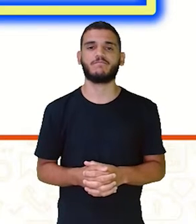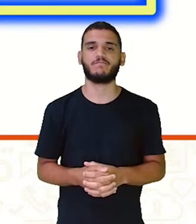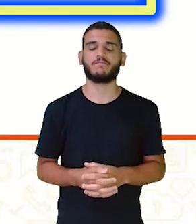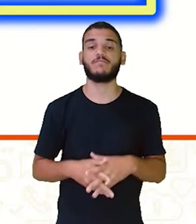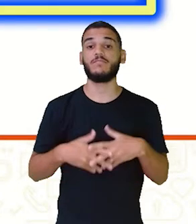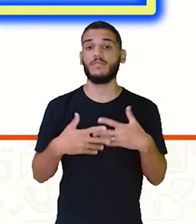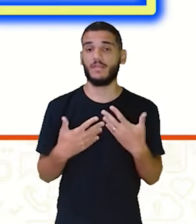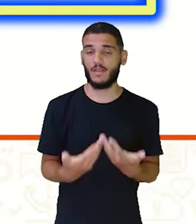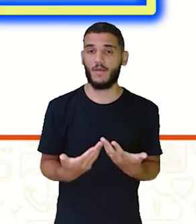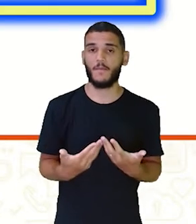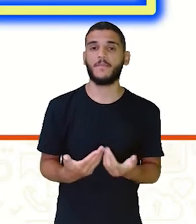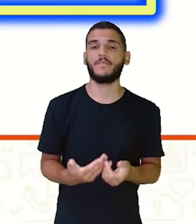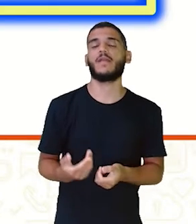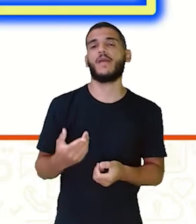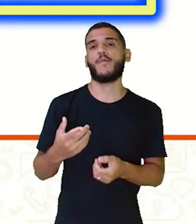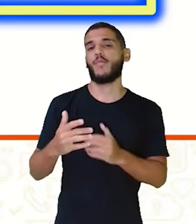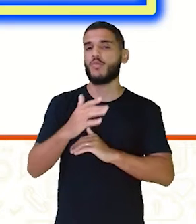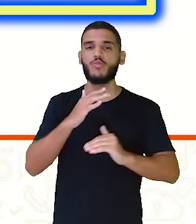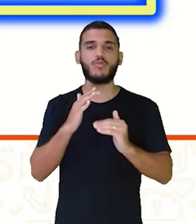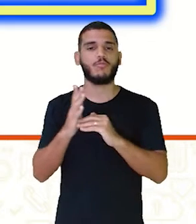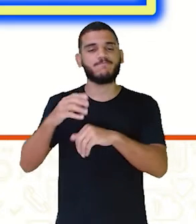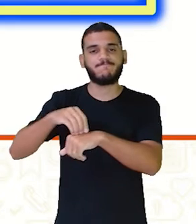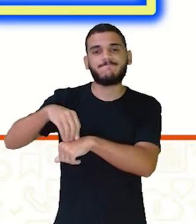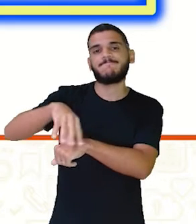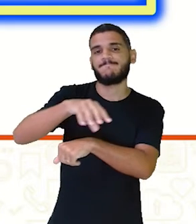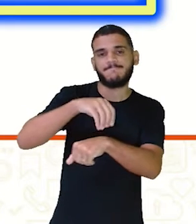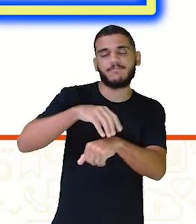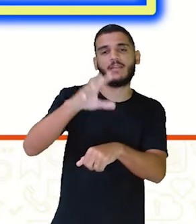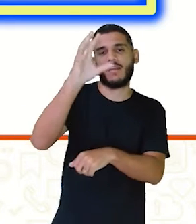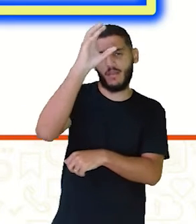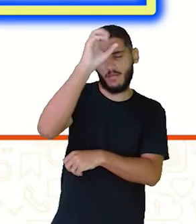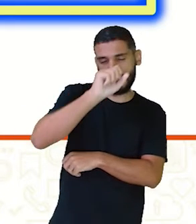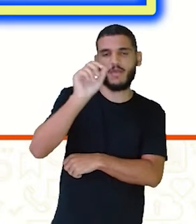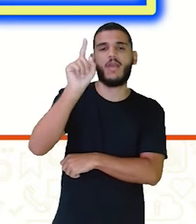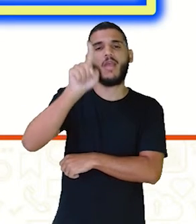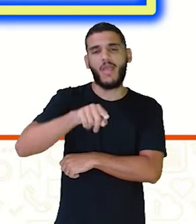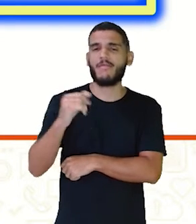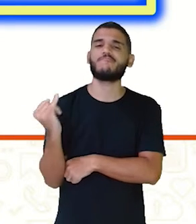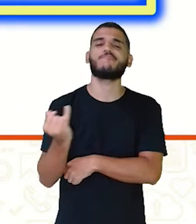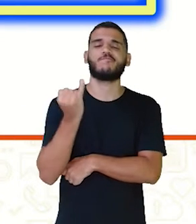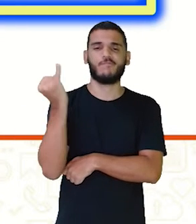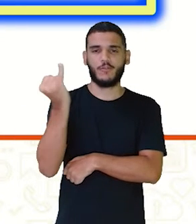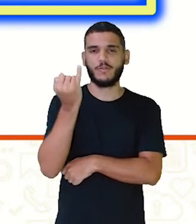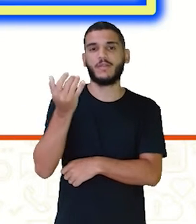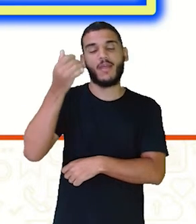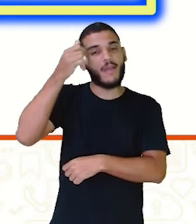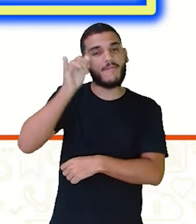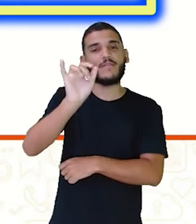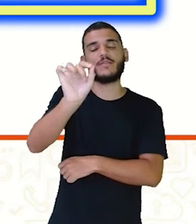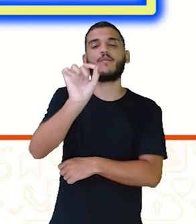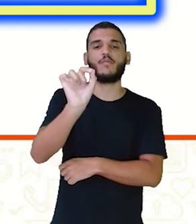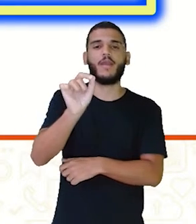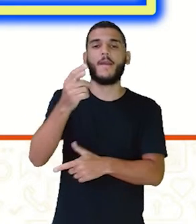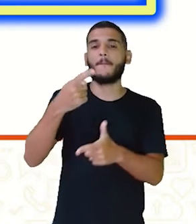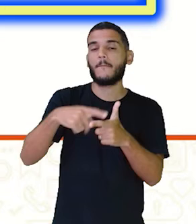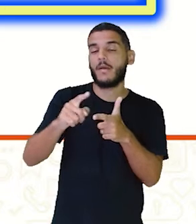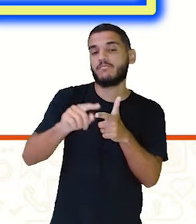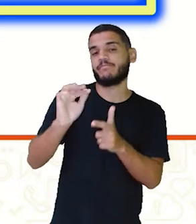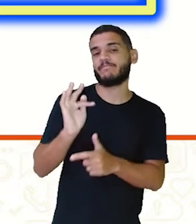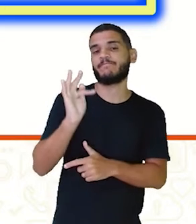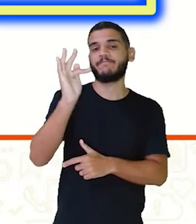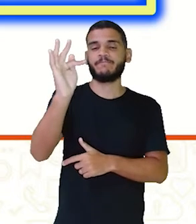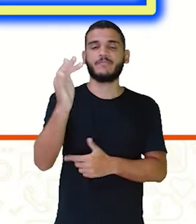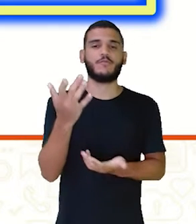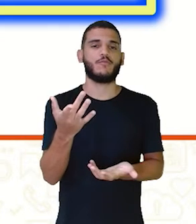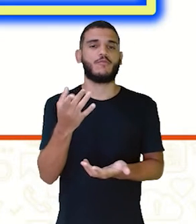O uso das dicas no momento da aprendizagem é muito eficaz. Evitam frustrações com